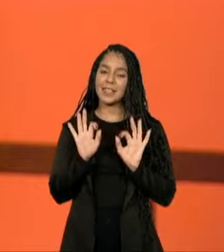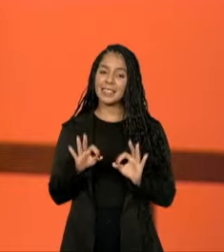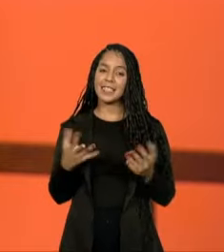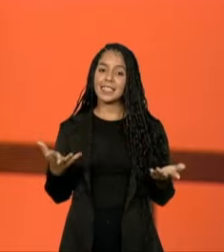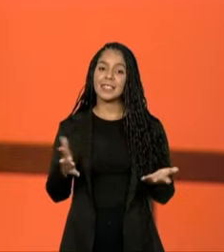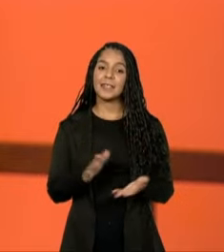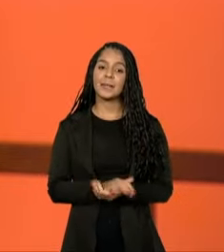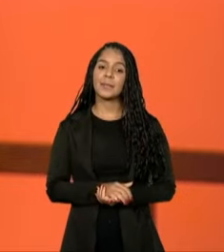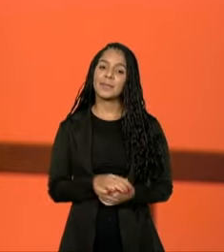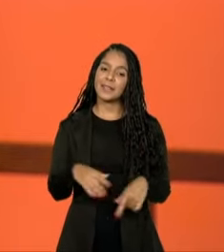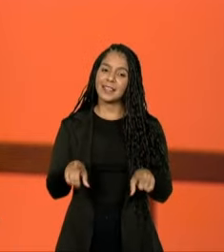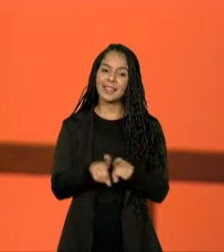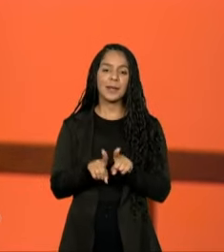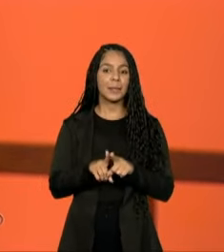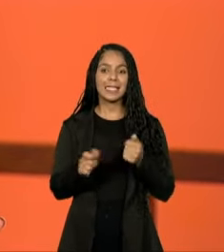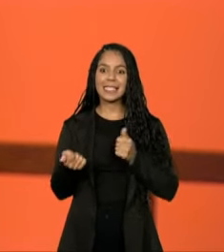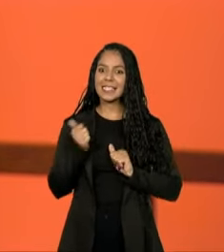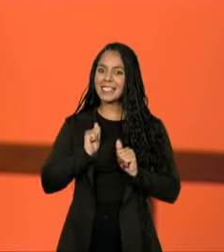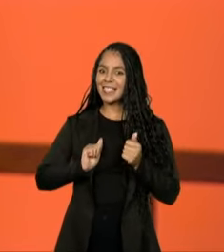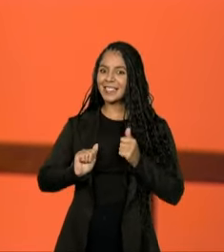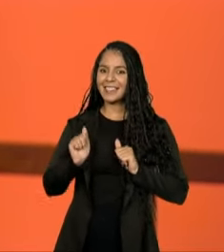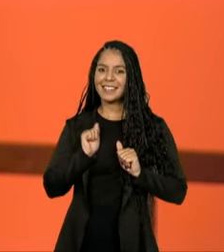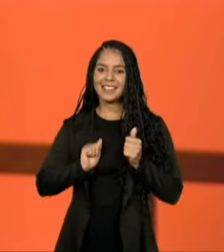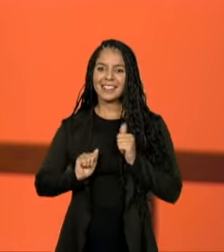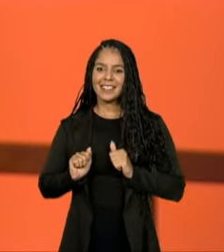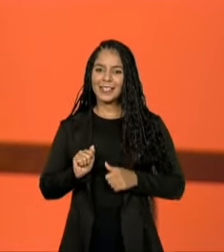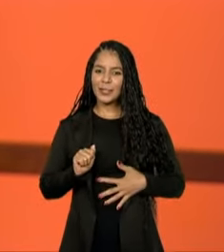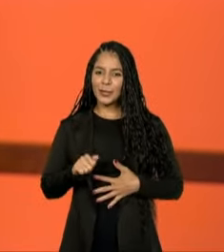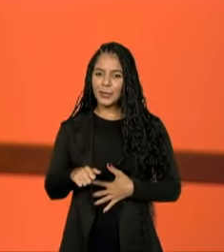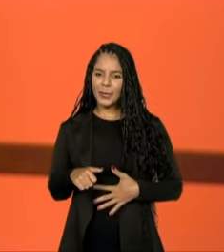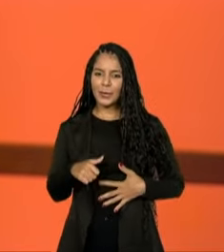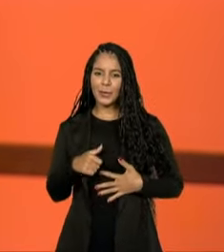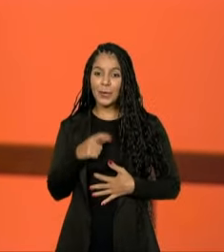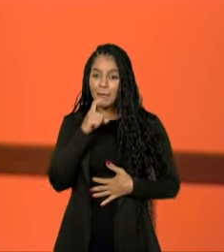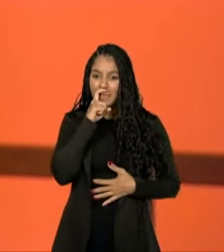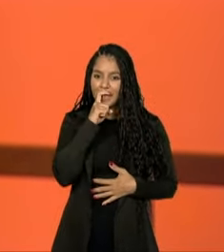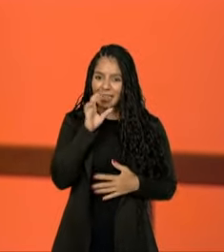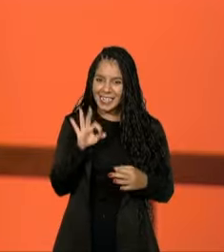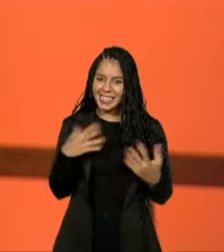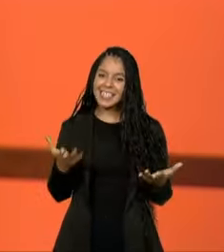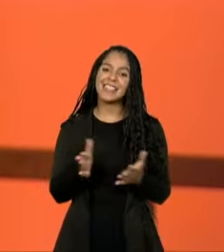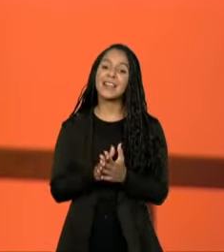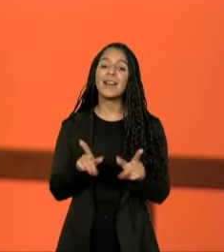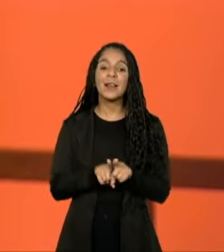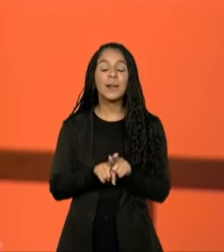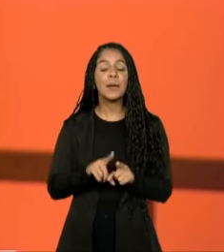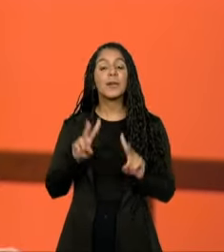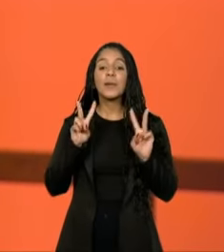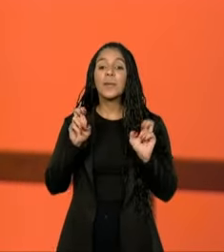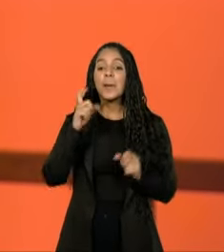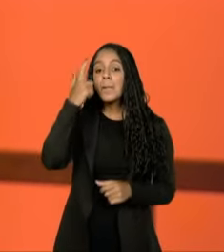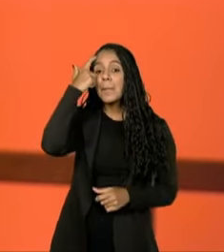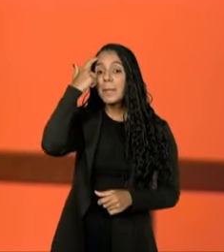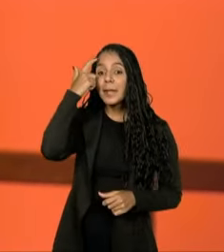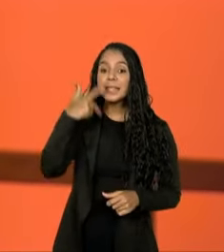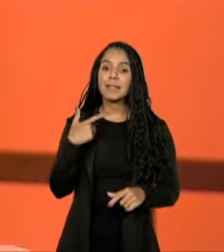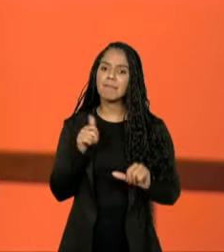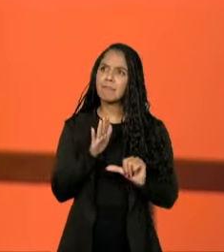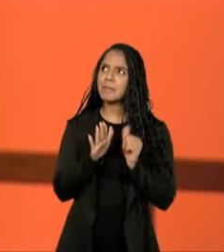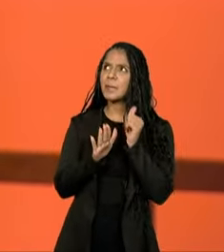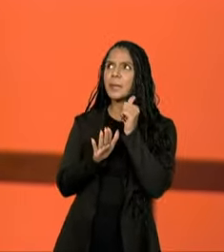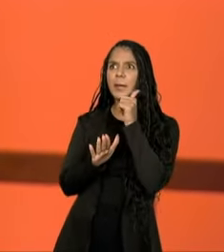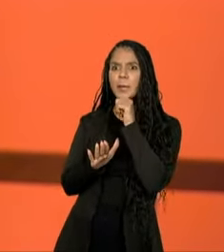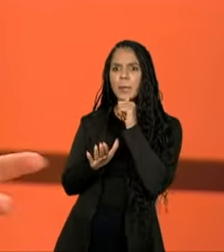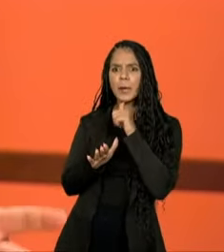E assim, aquela ansiedade, né, que dá. Borboletas na barriga. Muitas, né? E de pensar, assim, não só por ser a primeira, é claro que